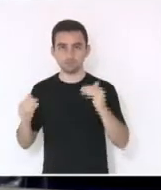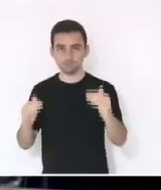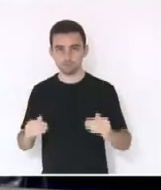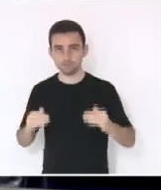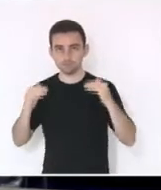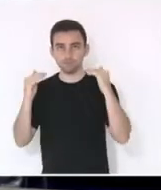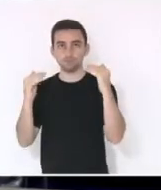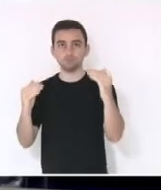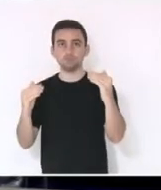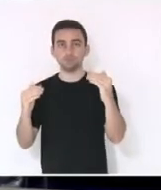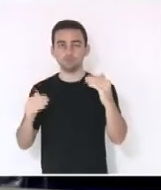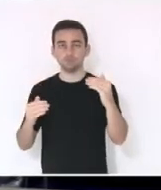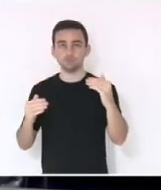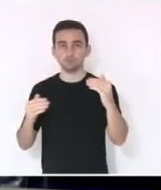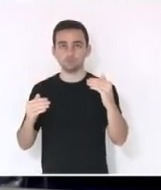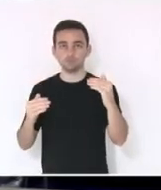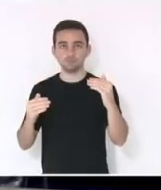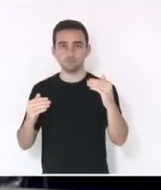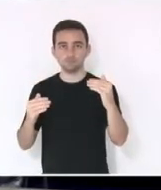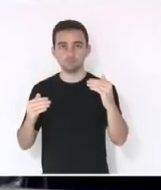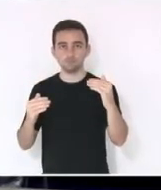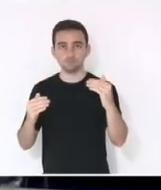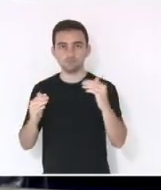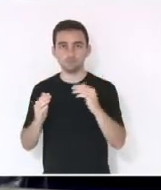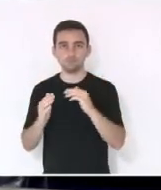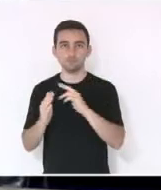se fizeram